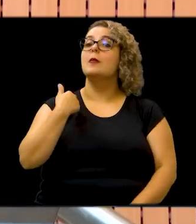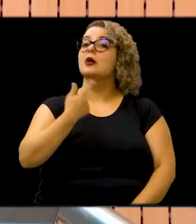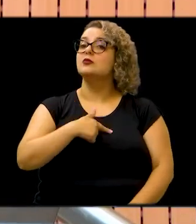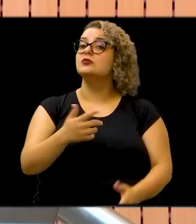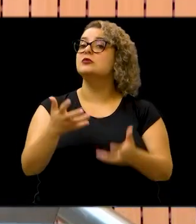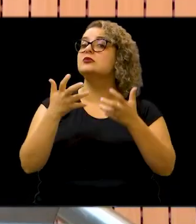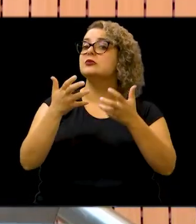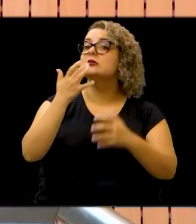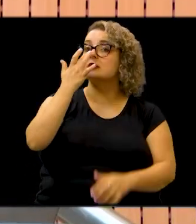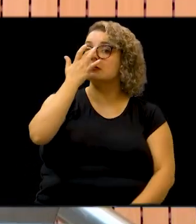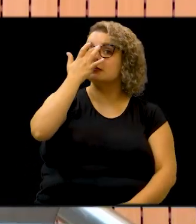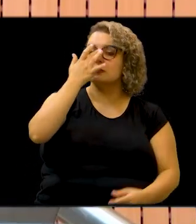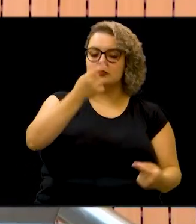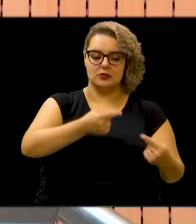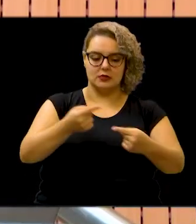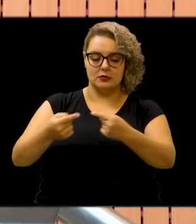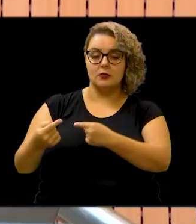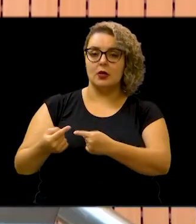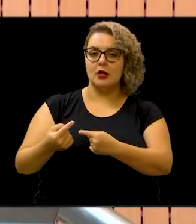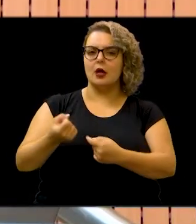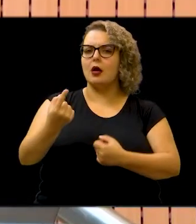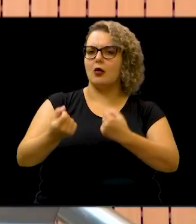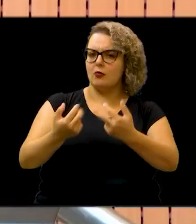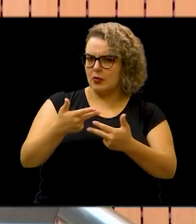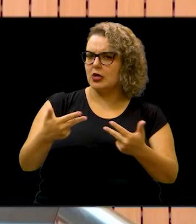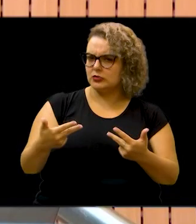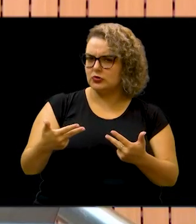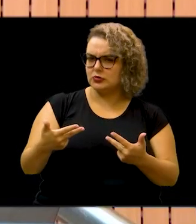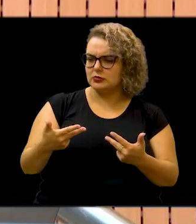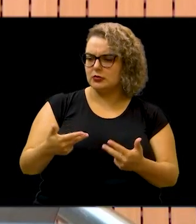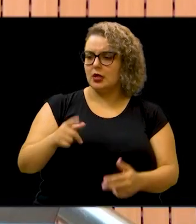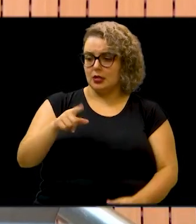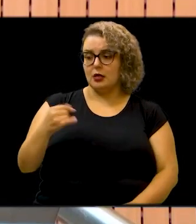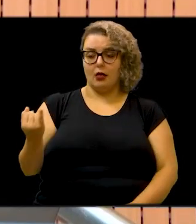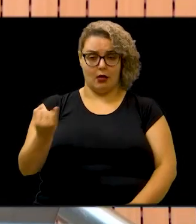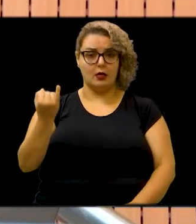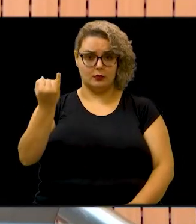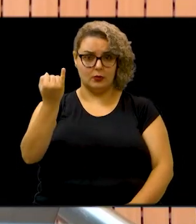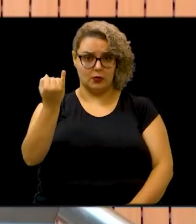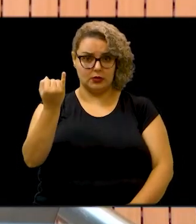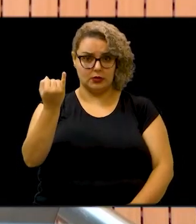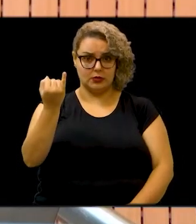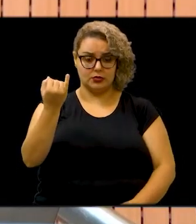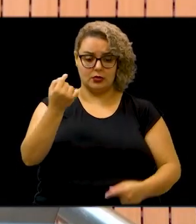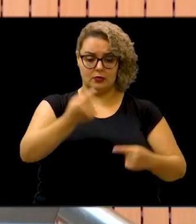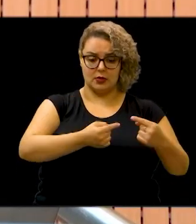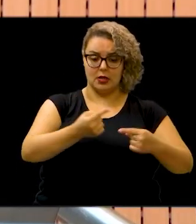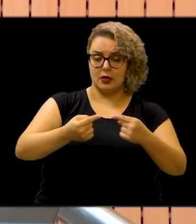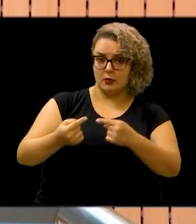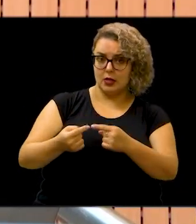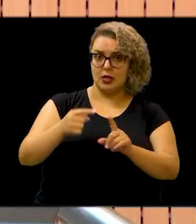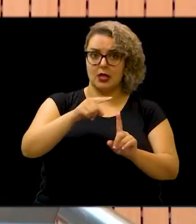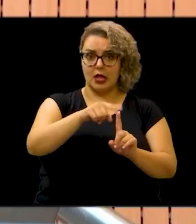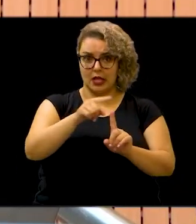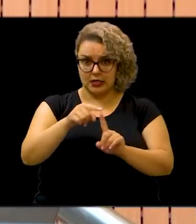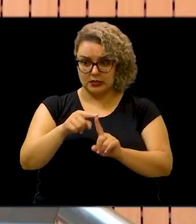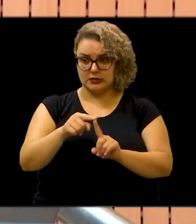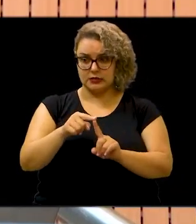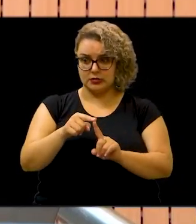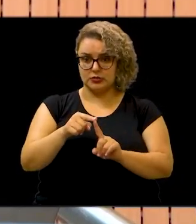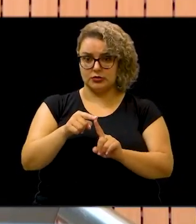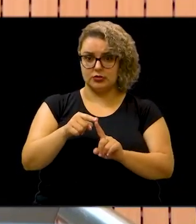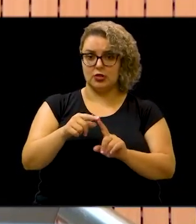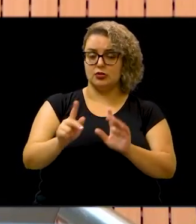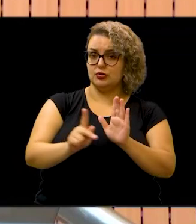gente gostaria de debater e discutir algumas questões que são muito importantes para debater esse tipo